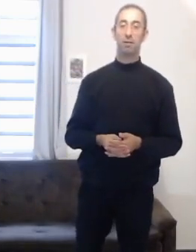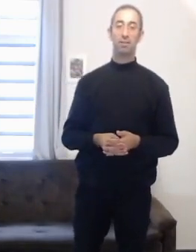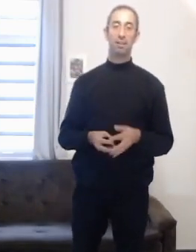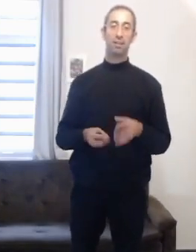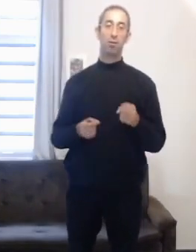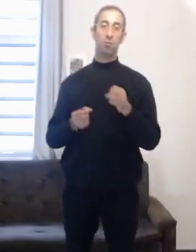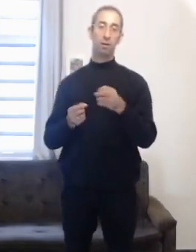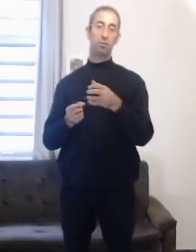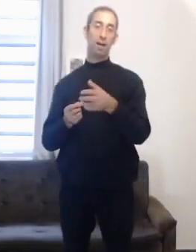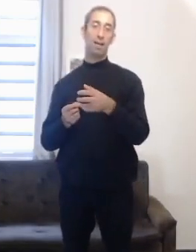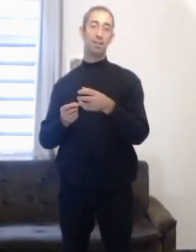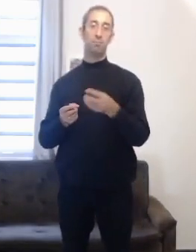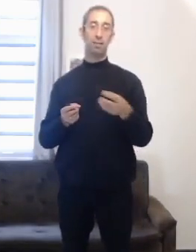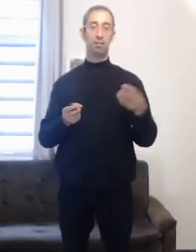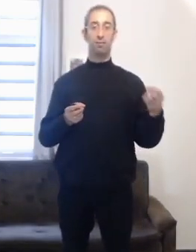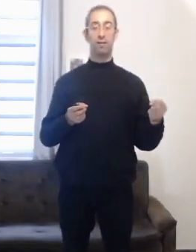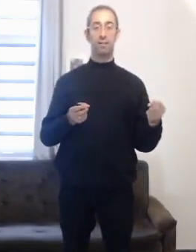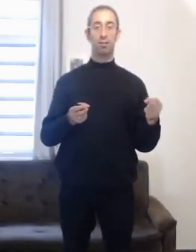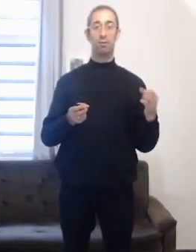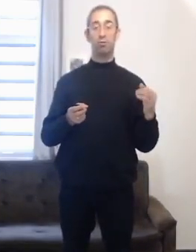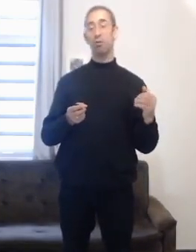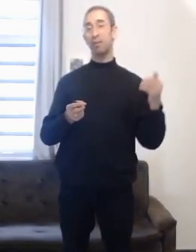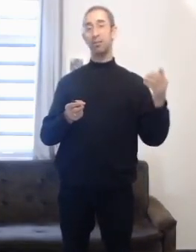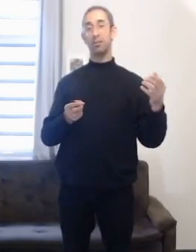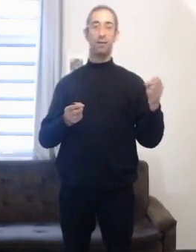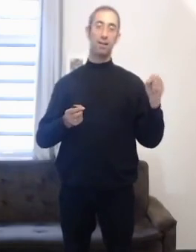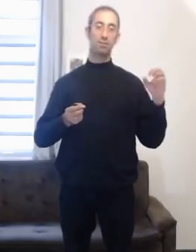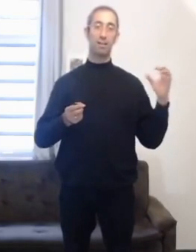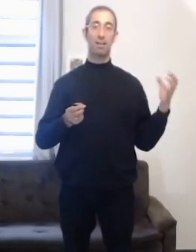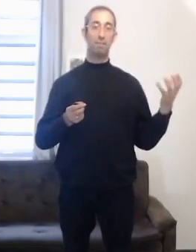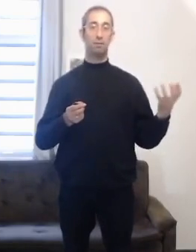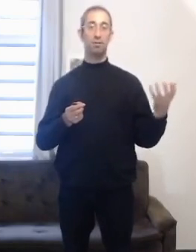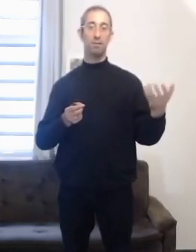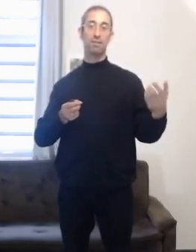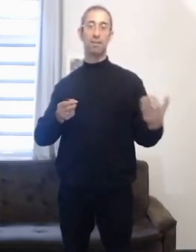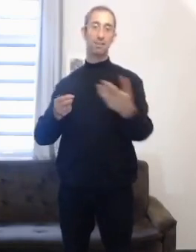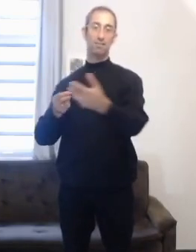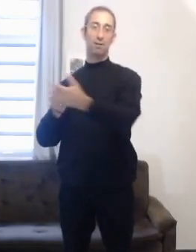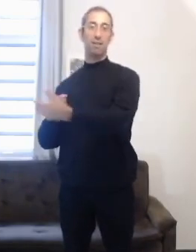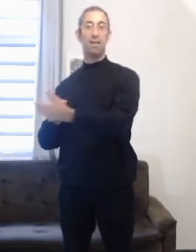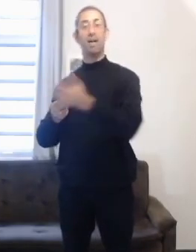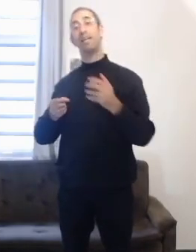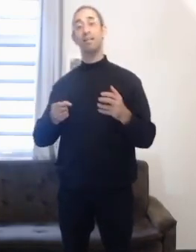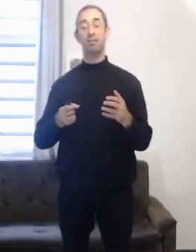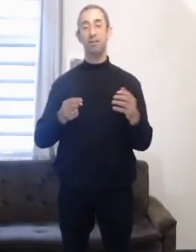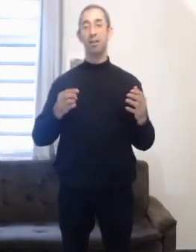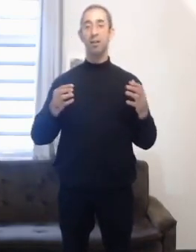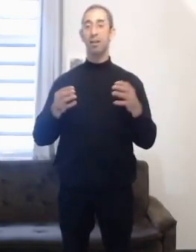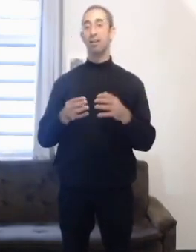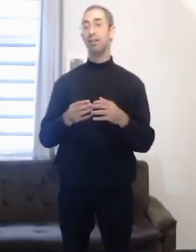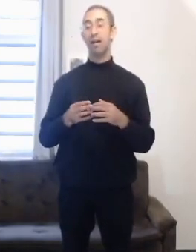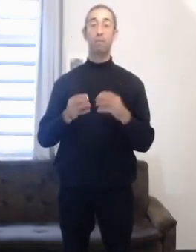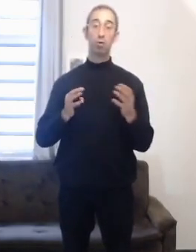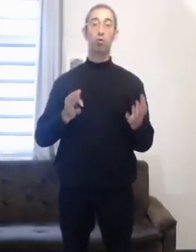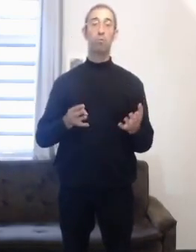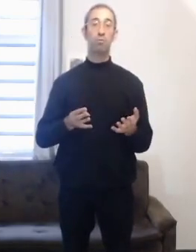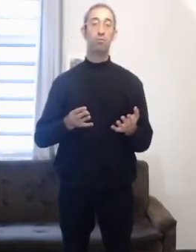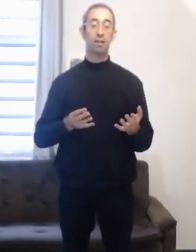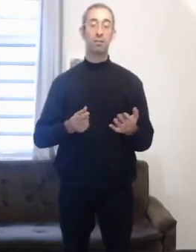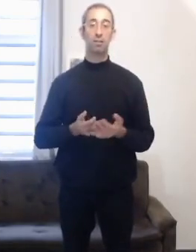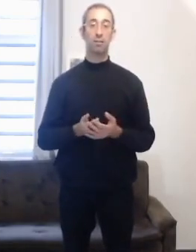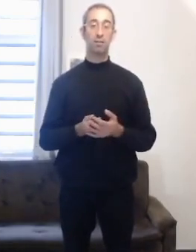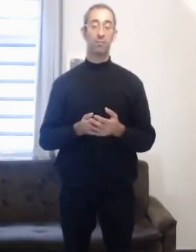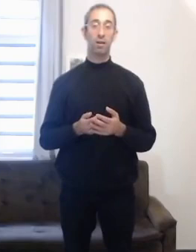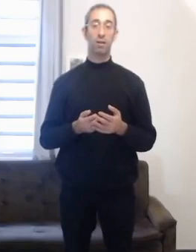Então, por exemplo, pode ter que aumento na renda, aumenta a gentrificação, mas quando aumenta a gentrificação, atrai pessoas mais ricas e vai aumentar a renda. E é muito